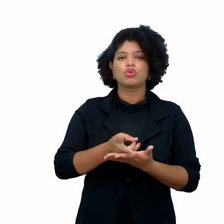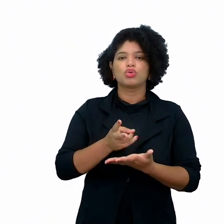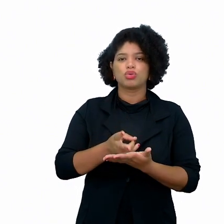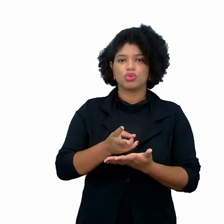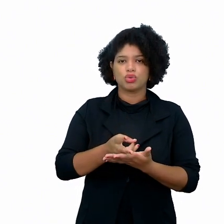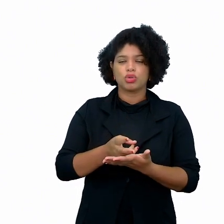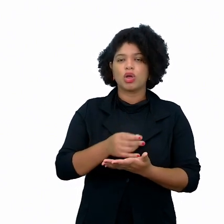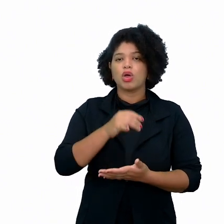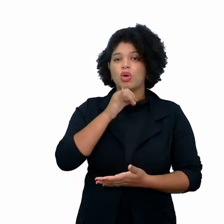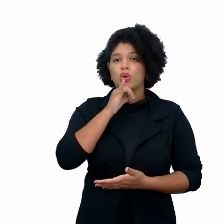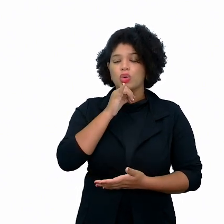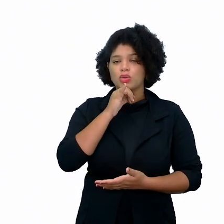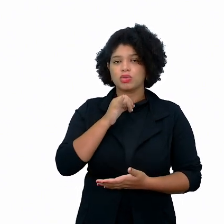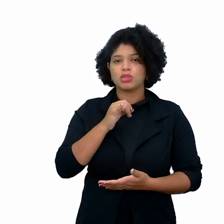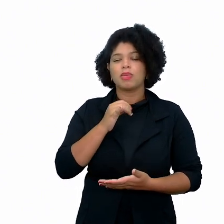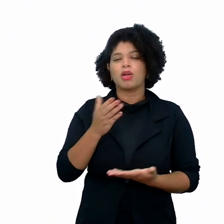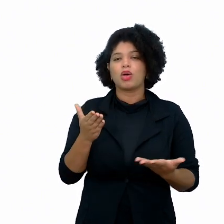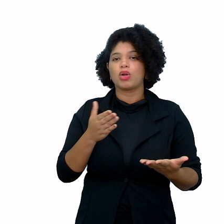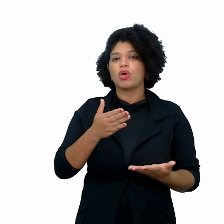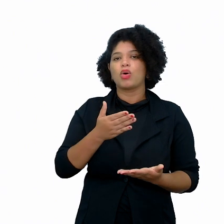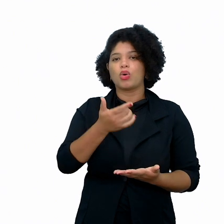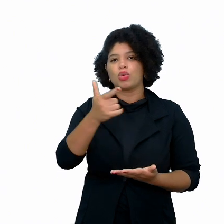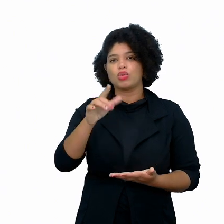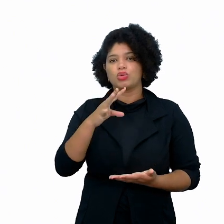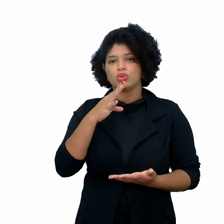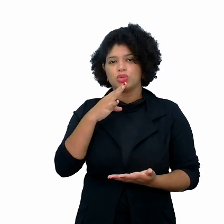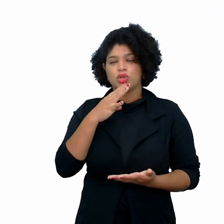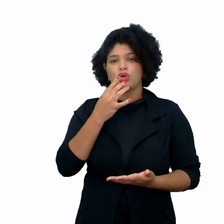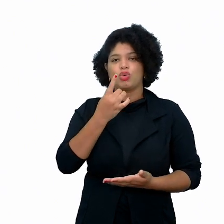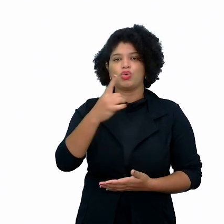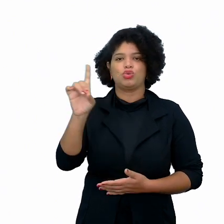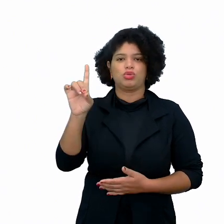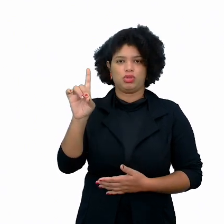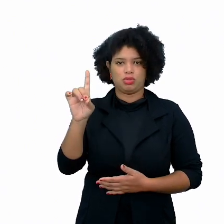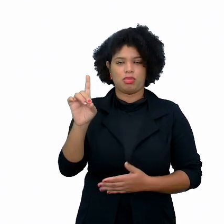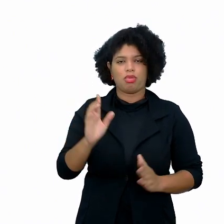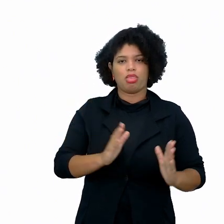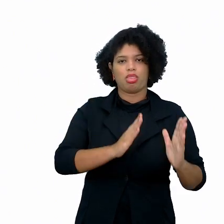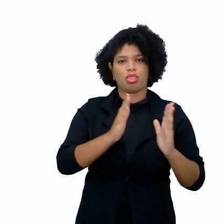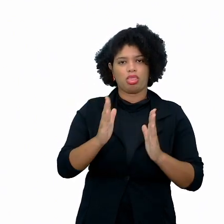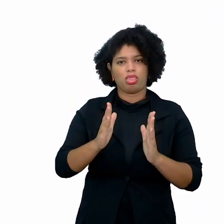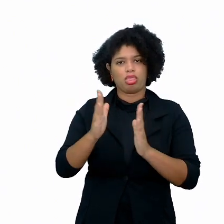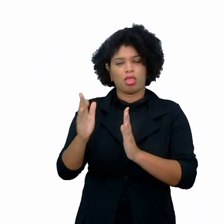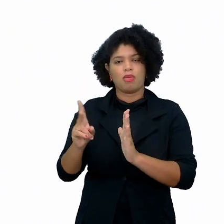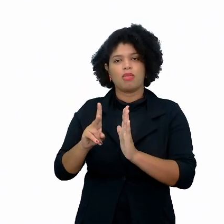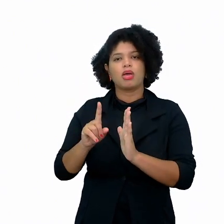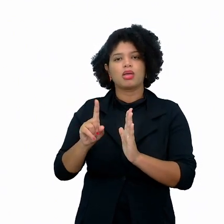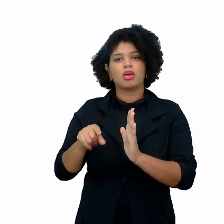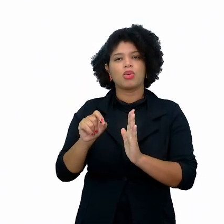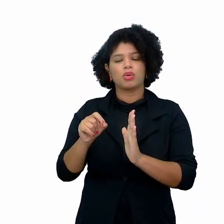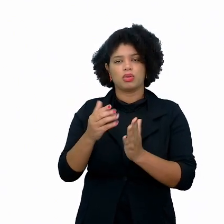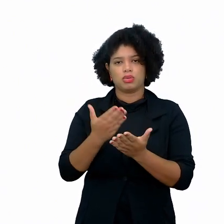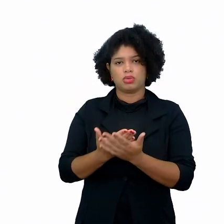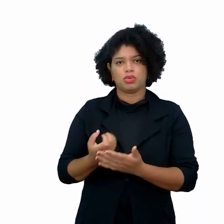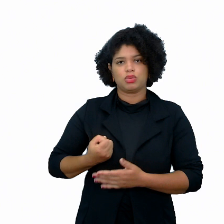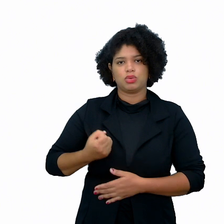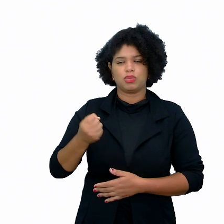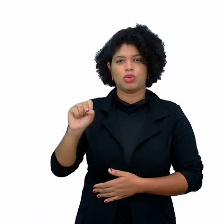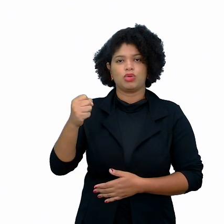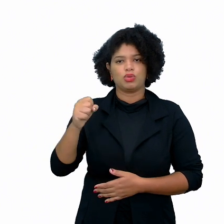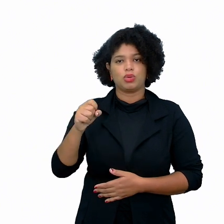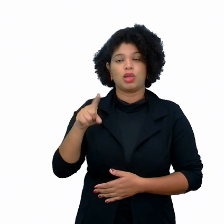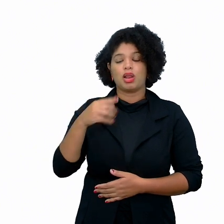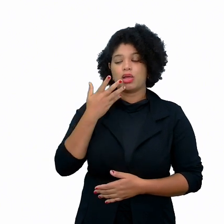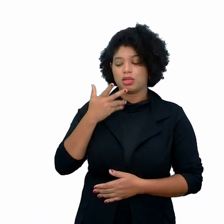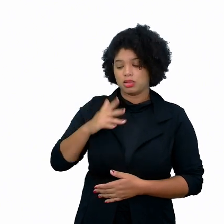para conhecer a última etapa da sequência. Então, na aula 8, as crianças serão colocadas